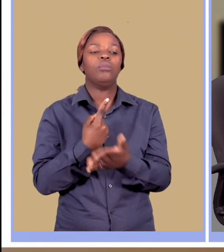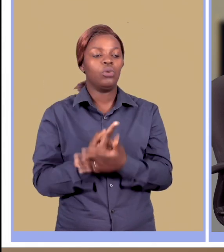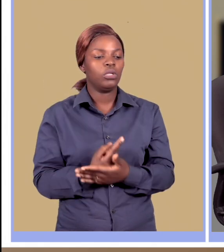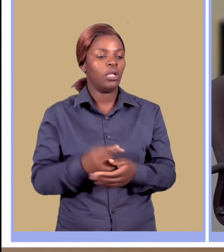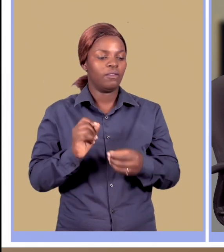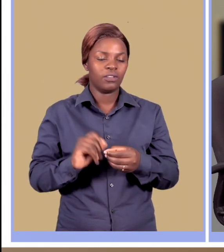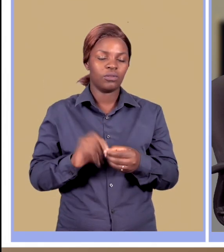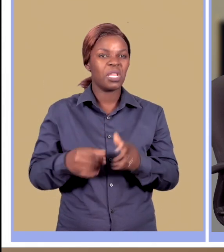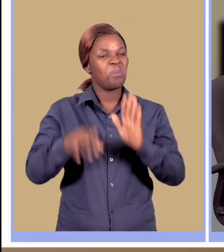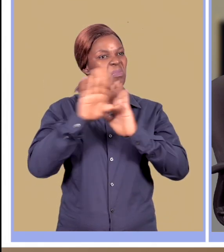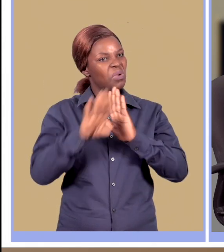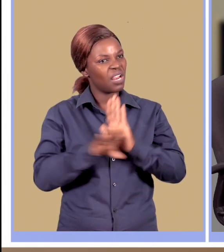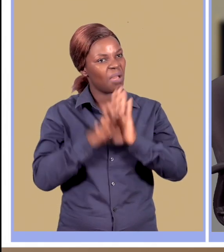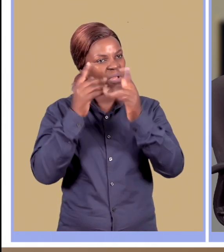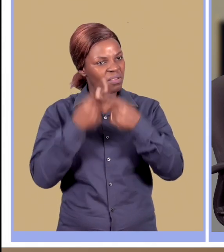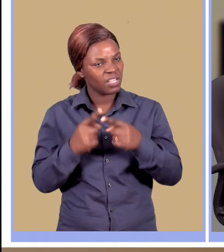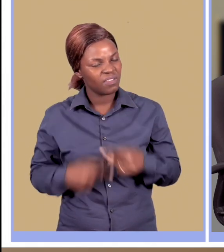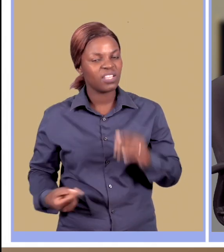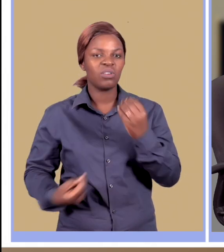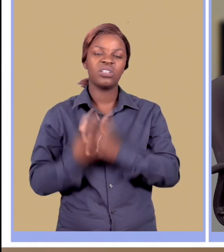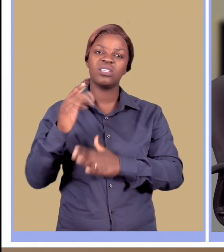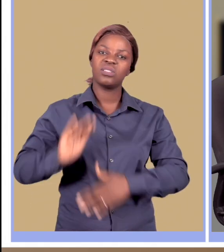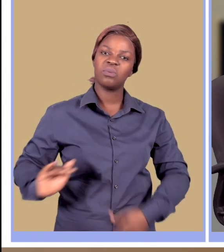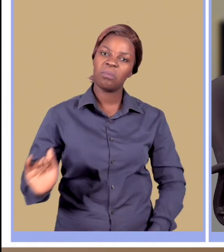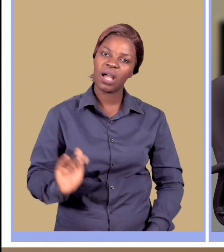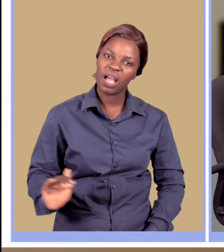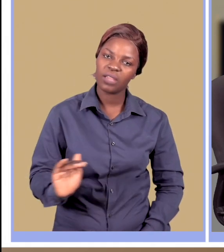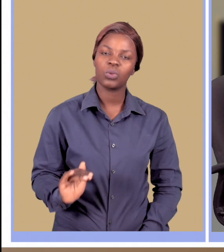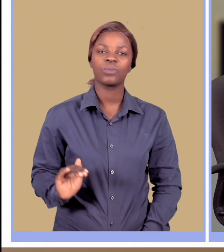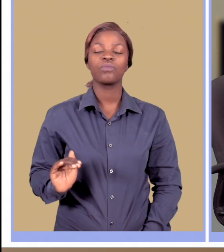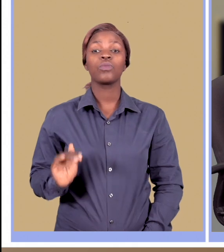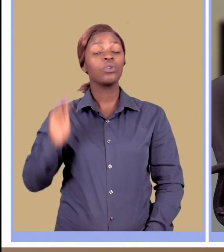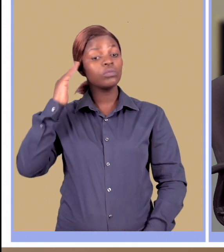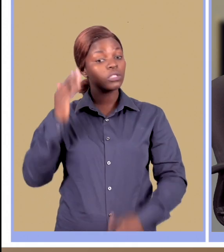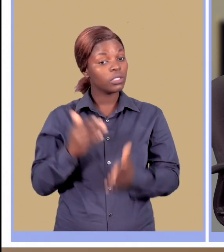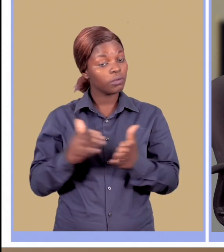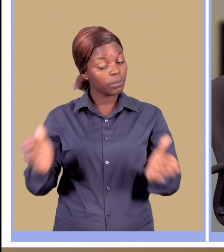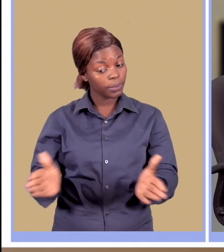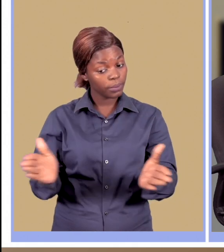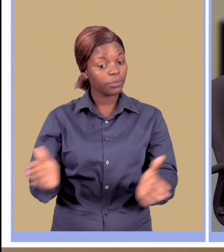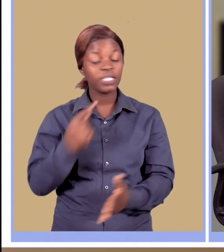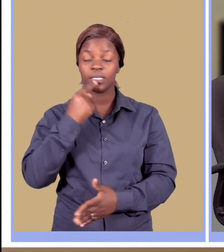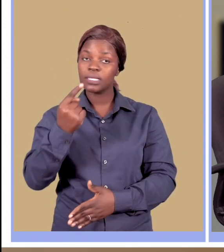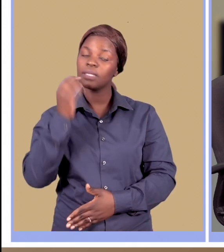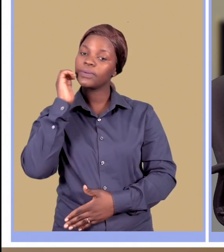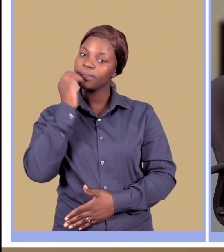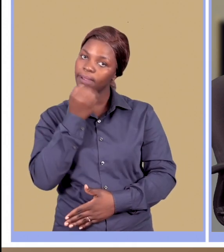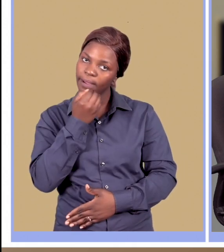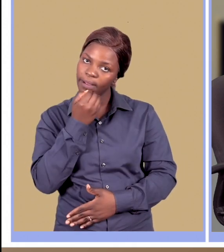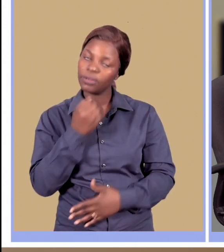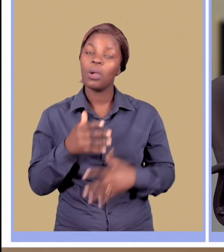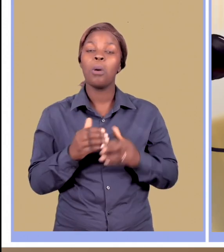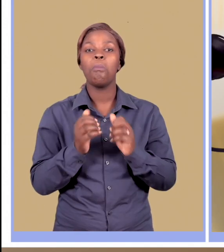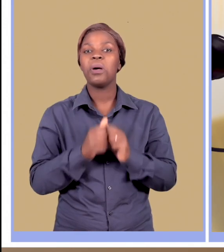de espetáculo, programas que se façam nos bairros, para sensibilizar e despertar para o perigo que